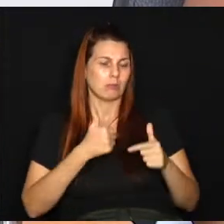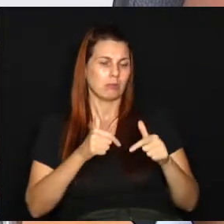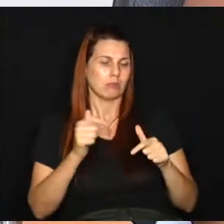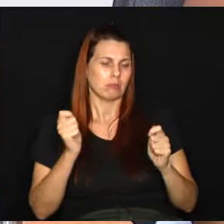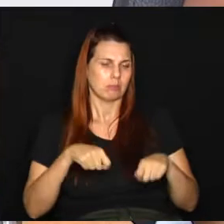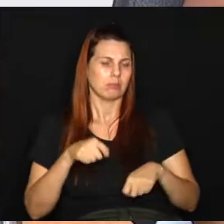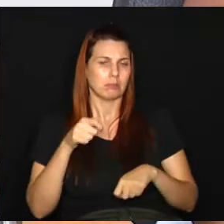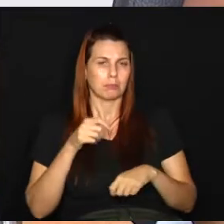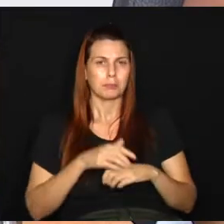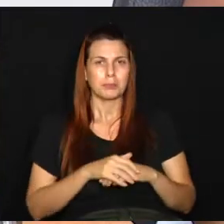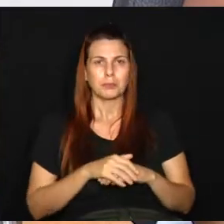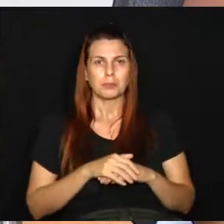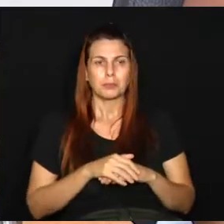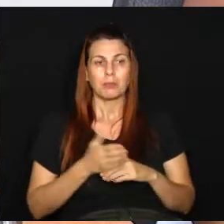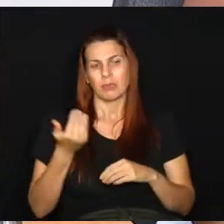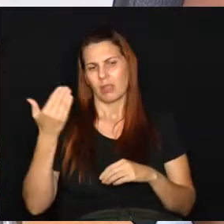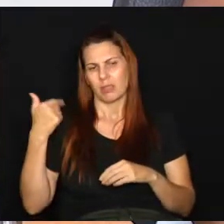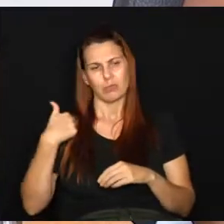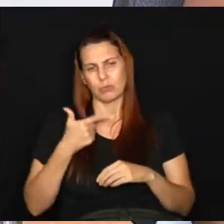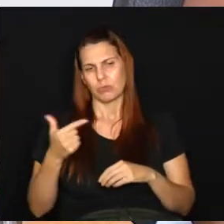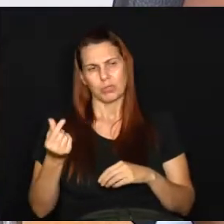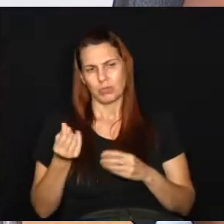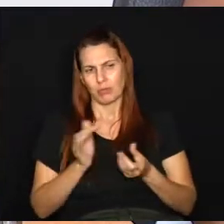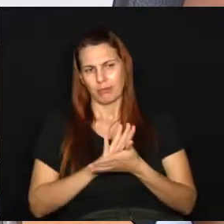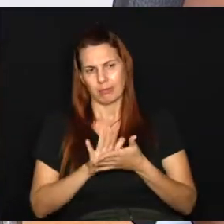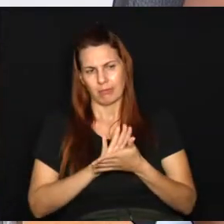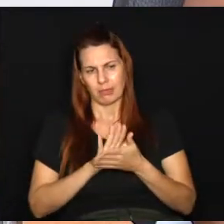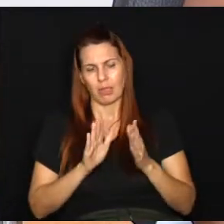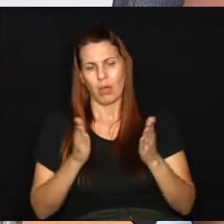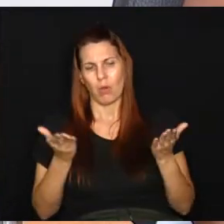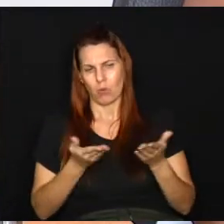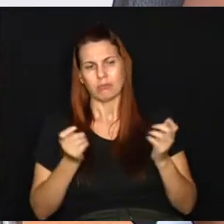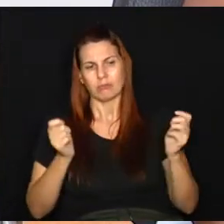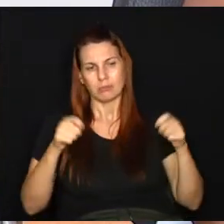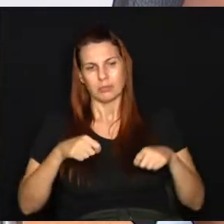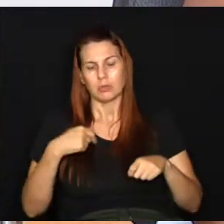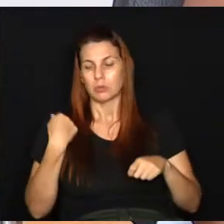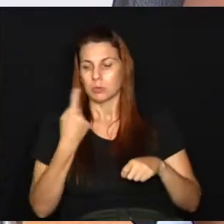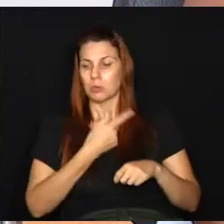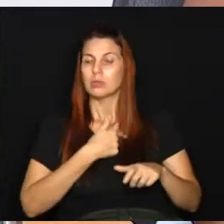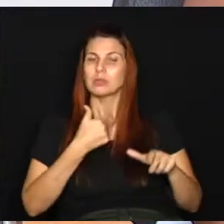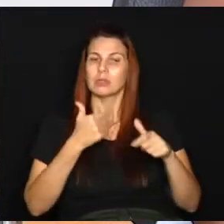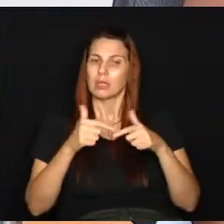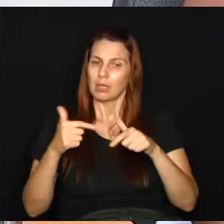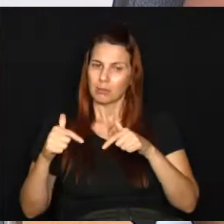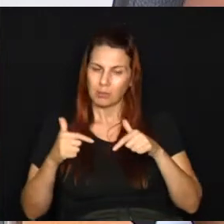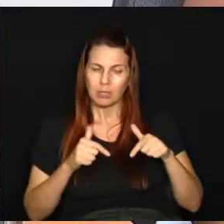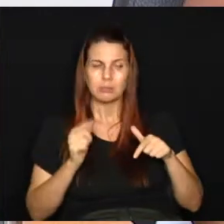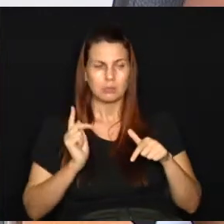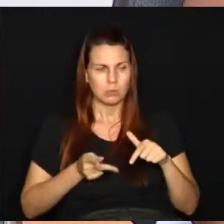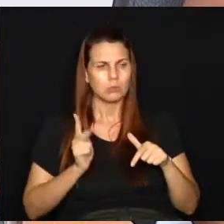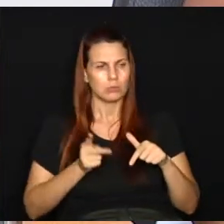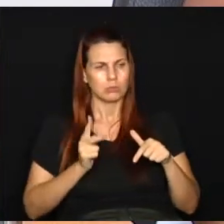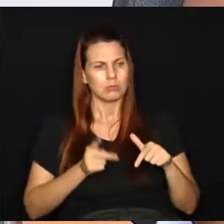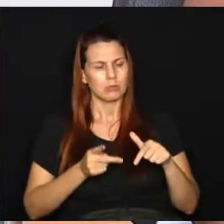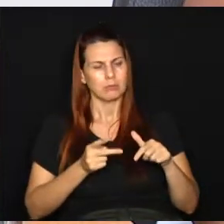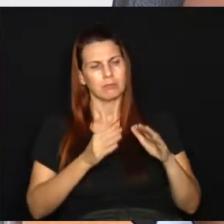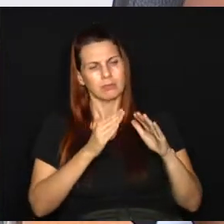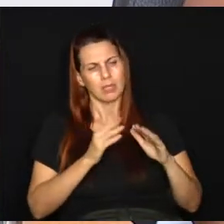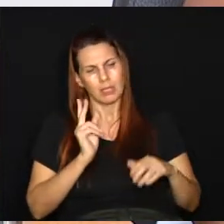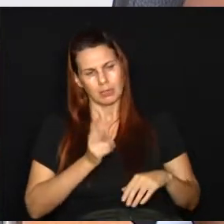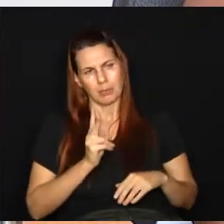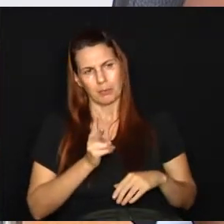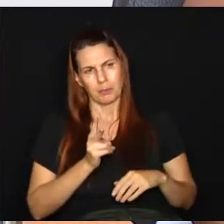para isso. Quando a gente entrou, nós não tínhamos, mas hoje nós temos, porque todas nós trabalhamos e continuamos ali. Como eu sempre